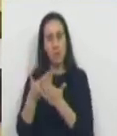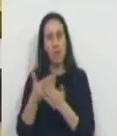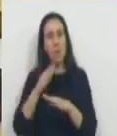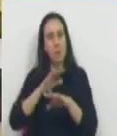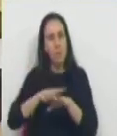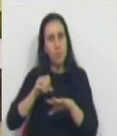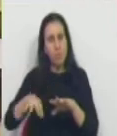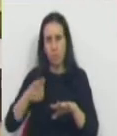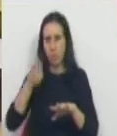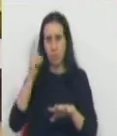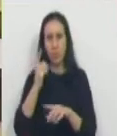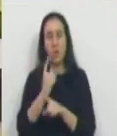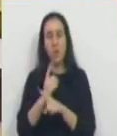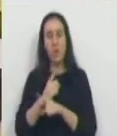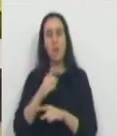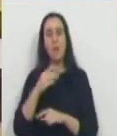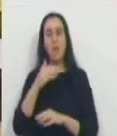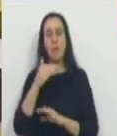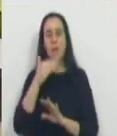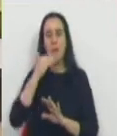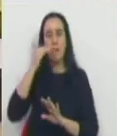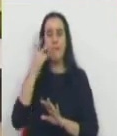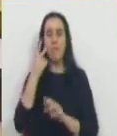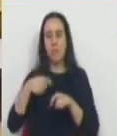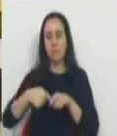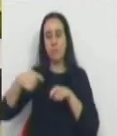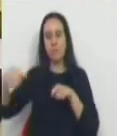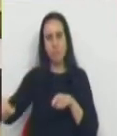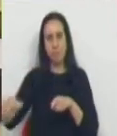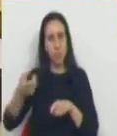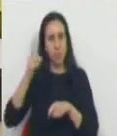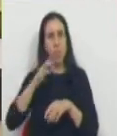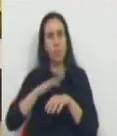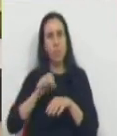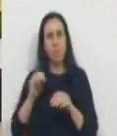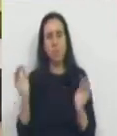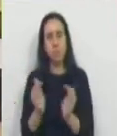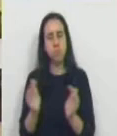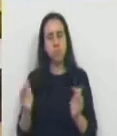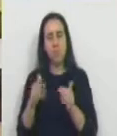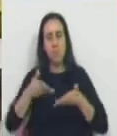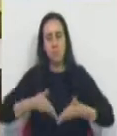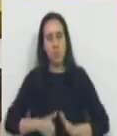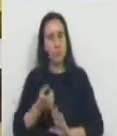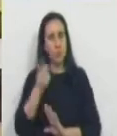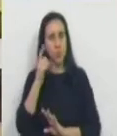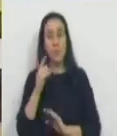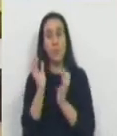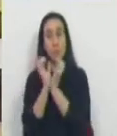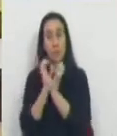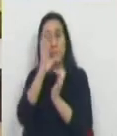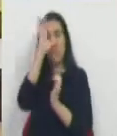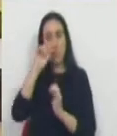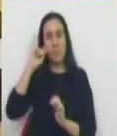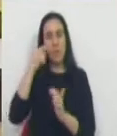do prolongamento da esperança média de vida, nem resultam de nenhuma fatalidade demográfica. O que ameaça à segurança social